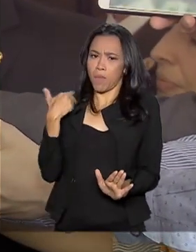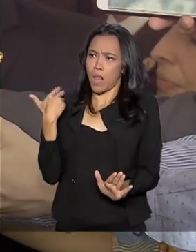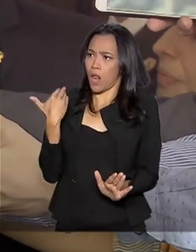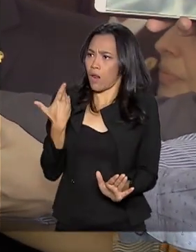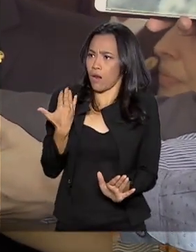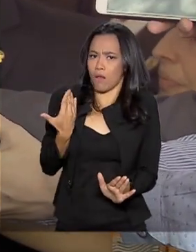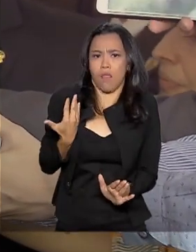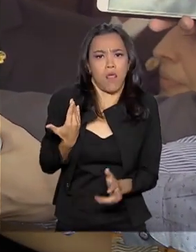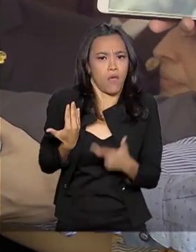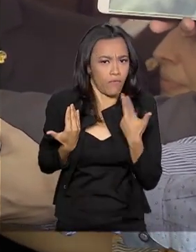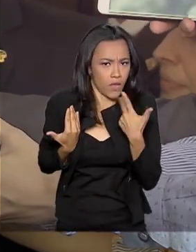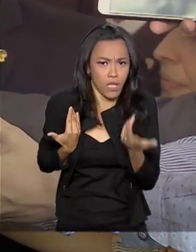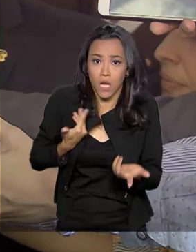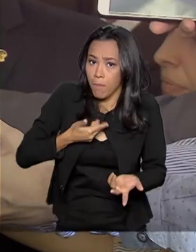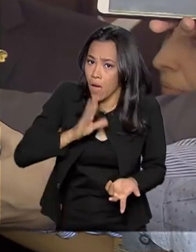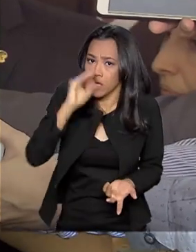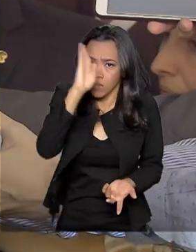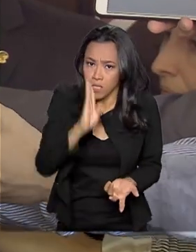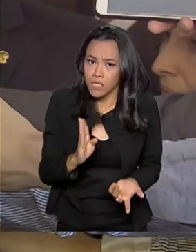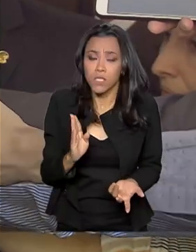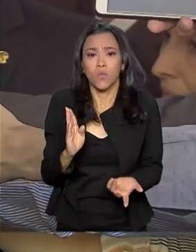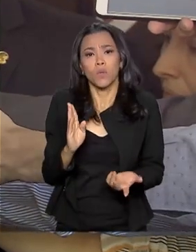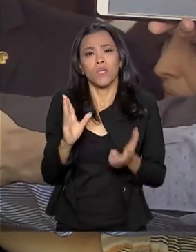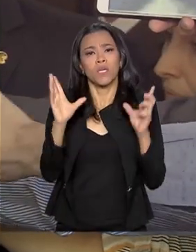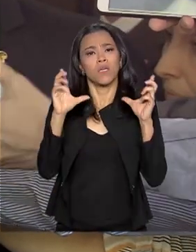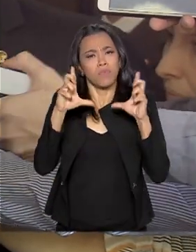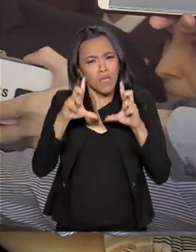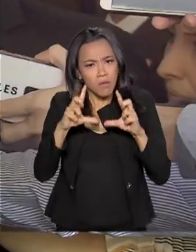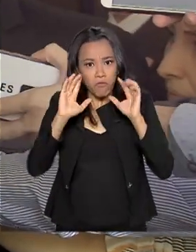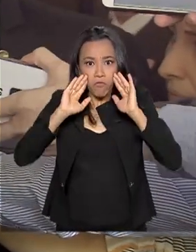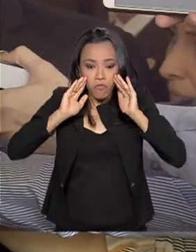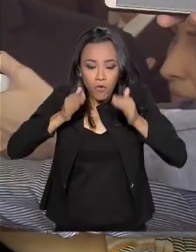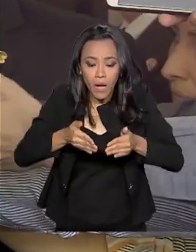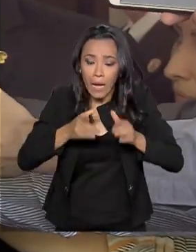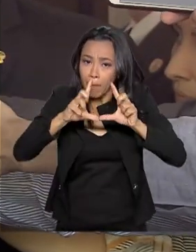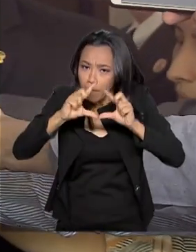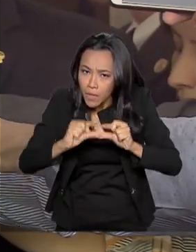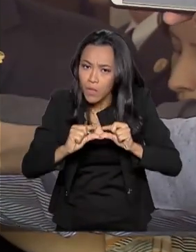campanha que era mais Brasil e menos Brasília, é claro que nós vamos dividir.